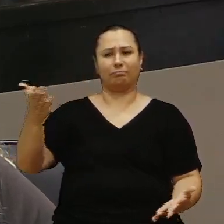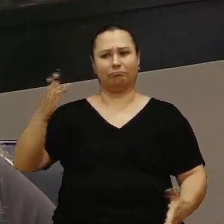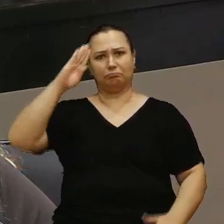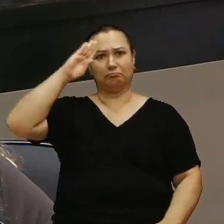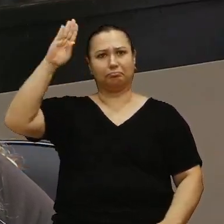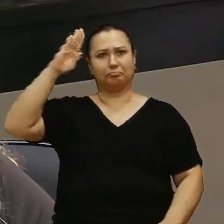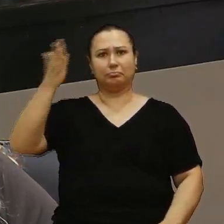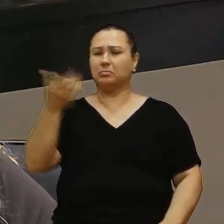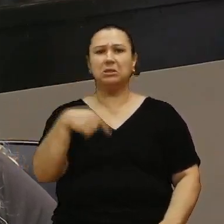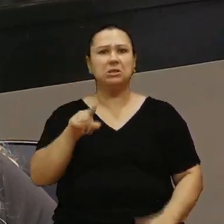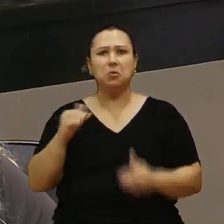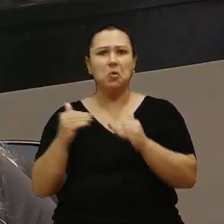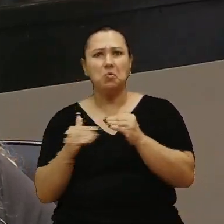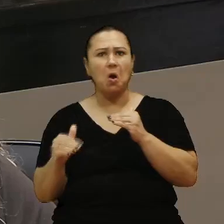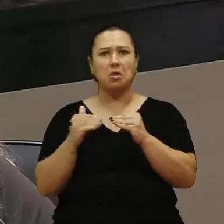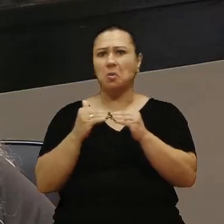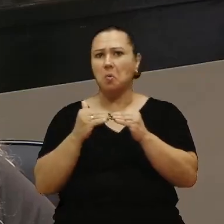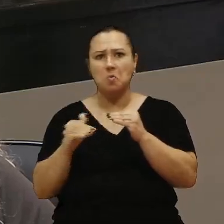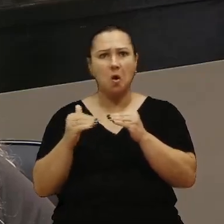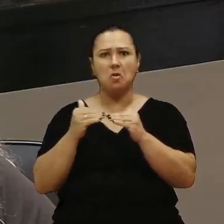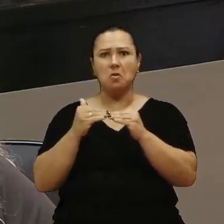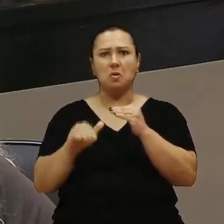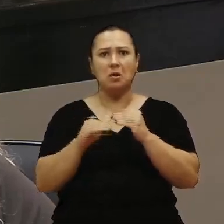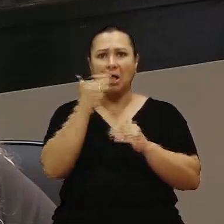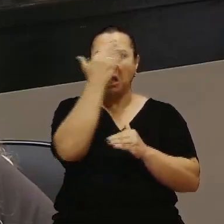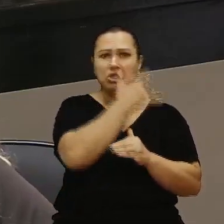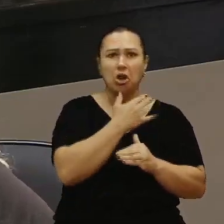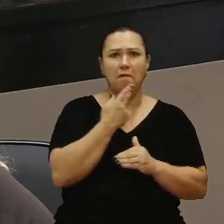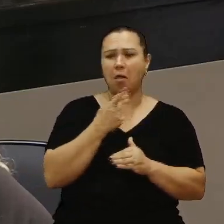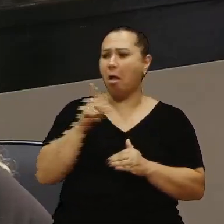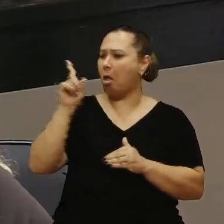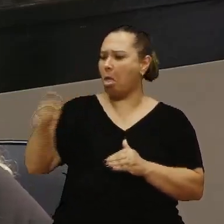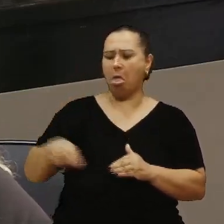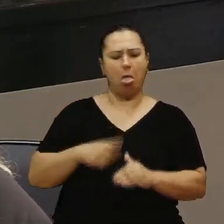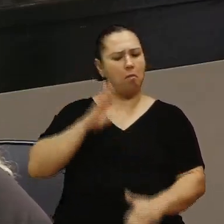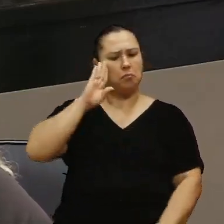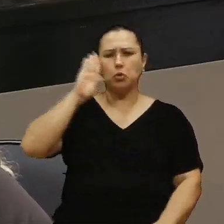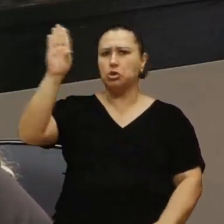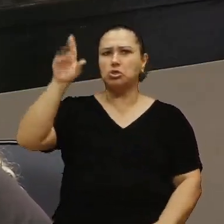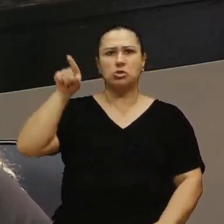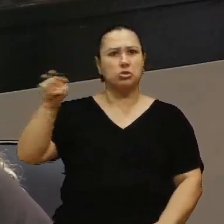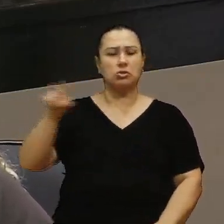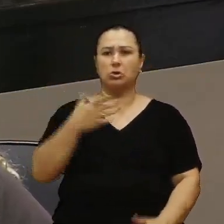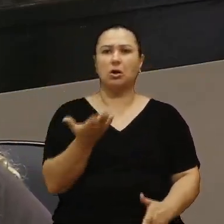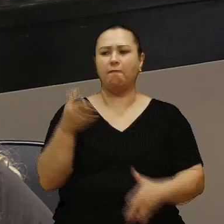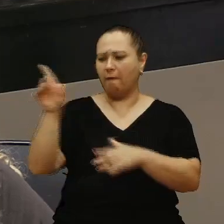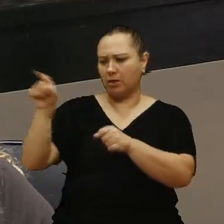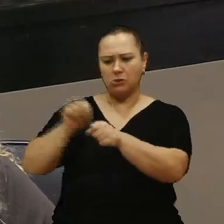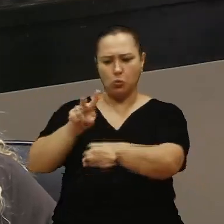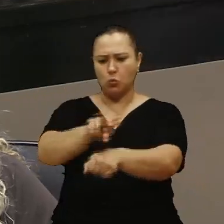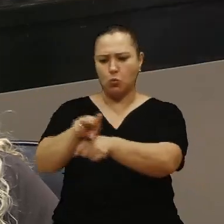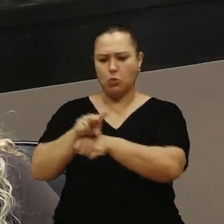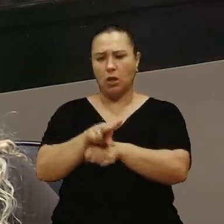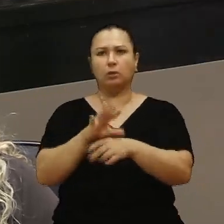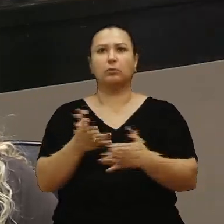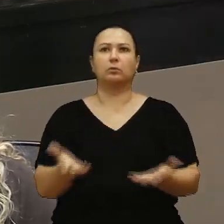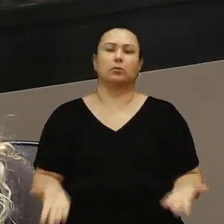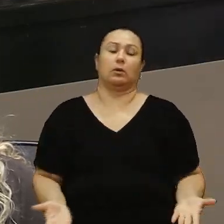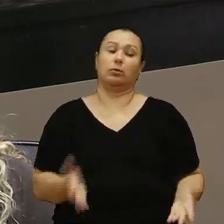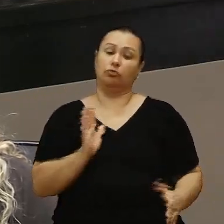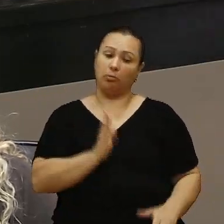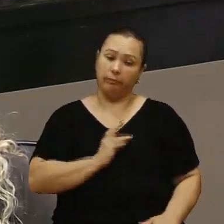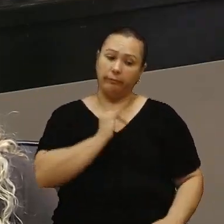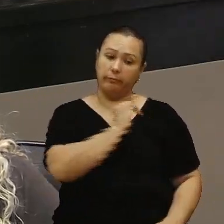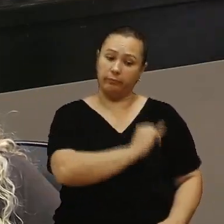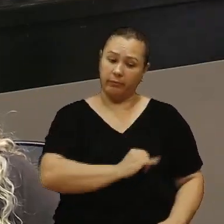dali, eles não concordam, o Adiló não muda, ele disse que polícia é a Brigada Militar e que a Brigada Militar vai fazer a segurança do evento. Bom, eu já falei, eu